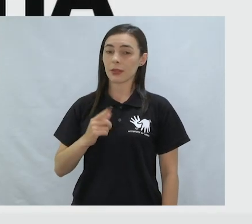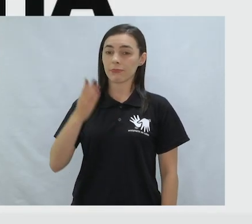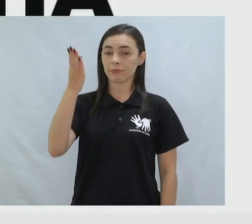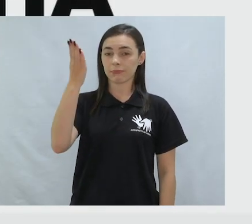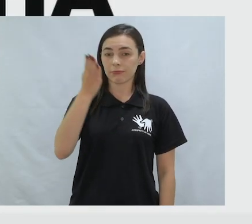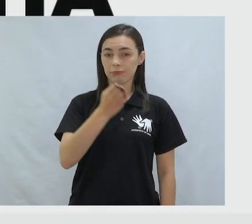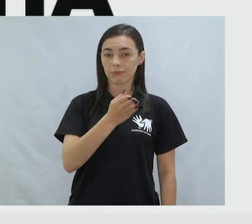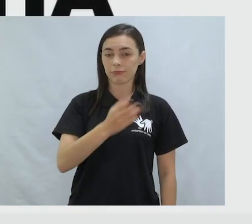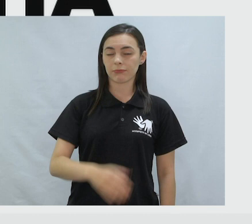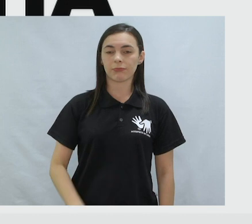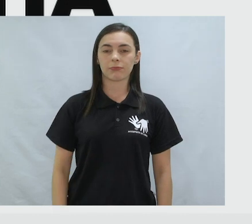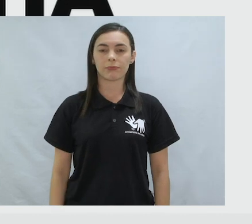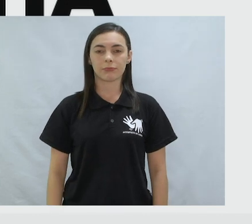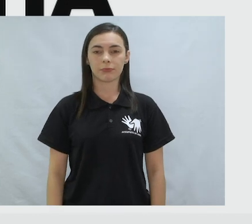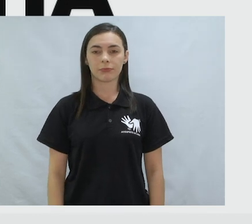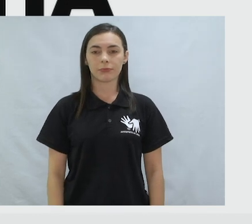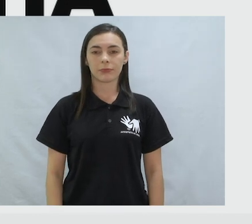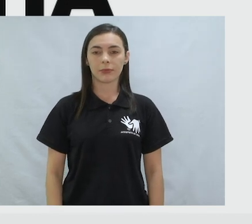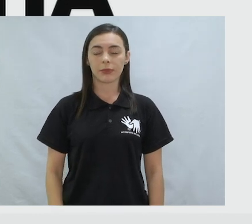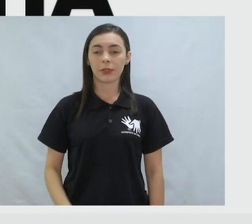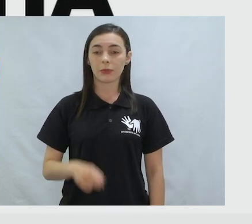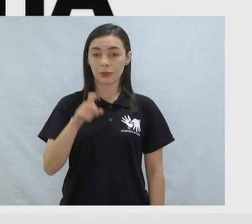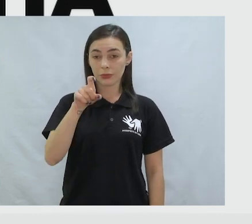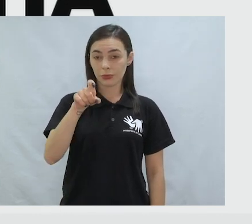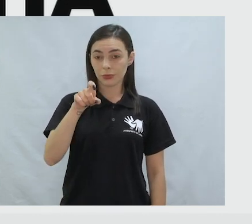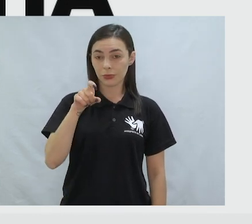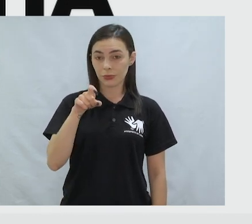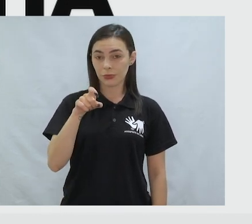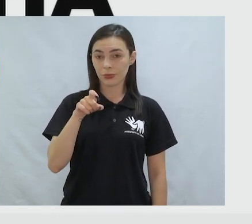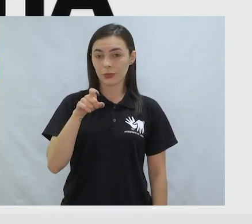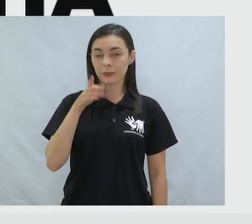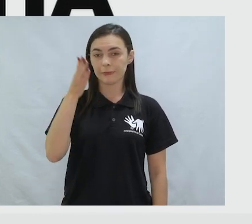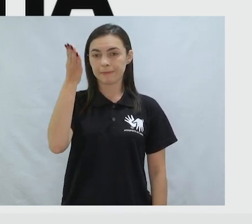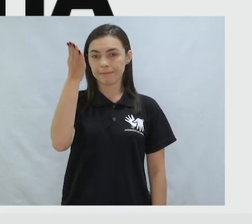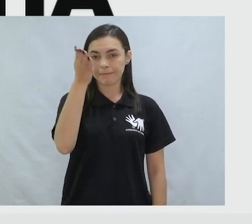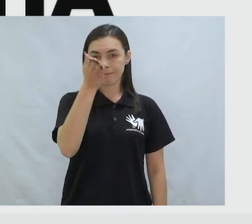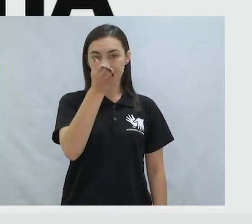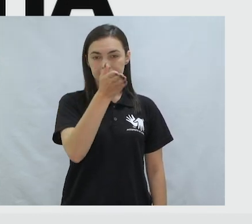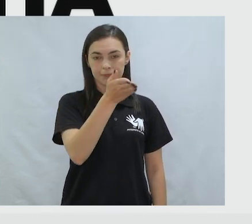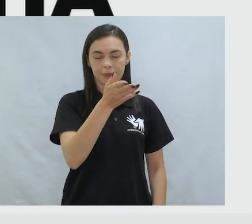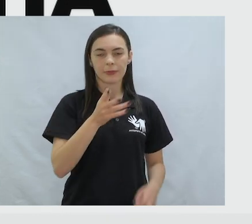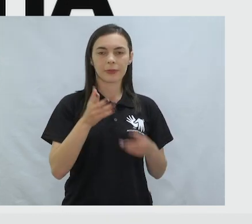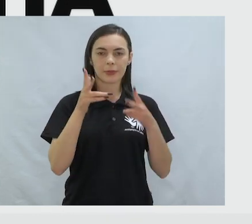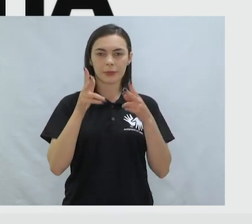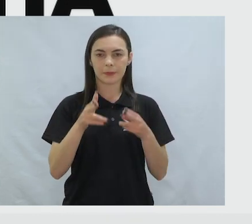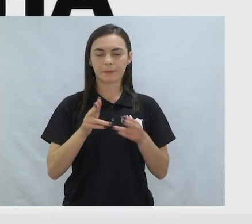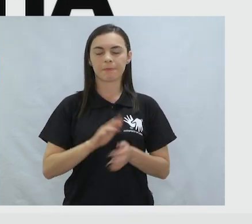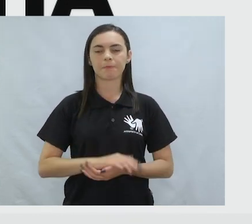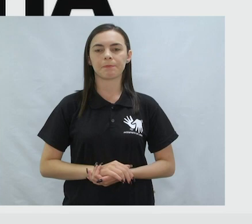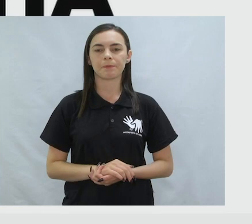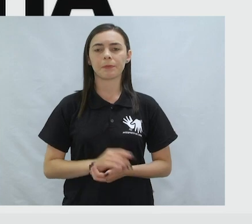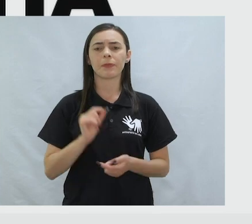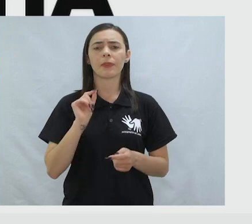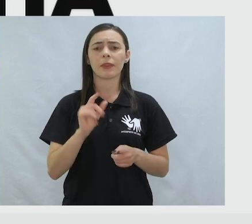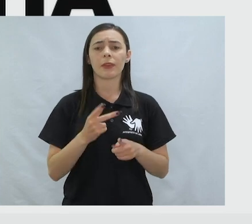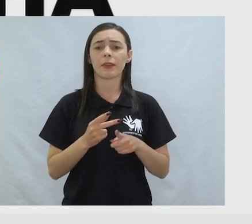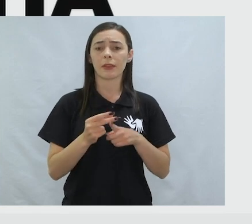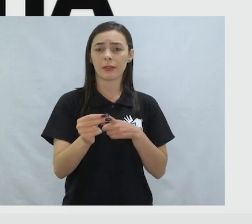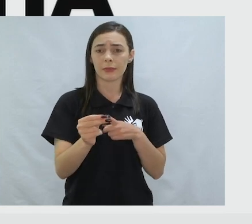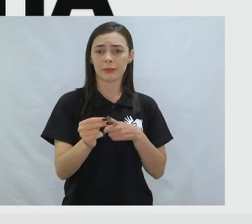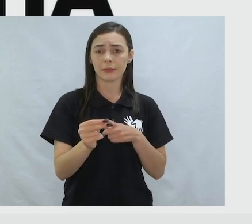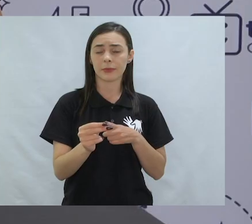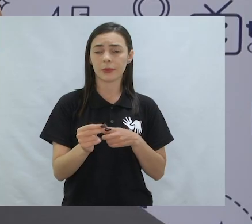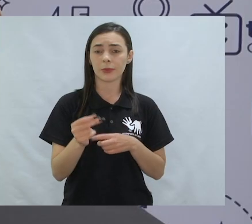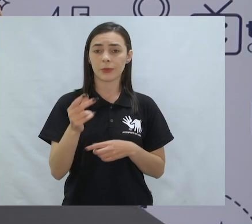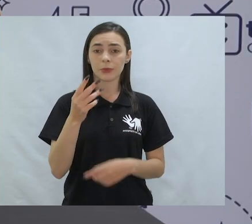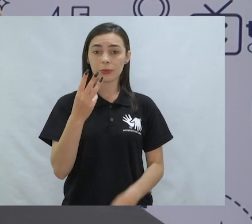na diagonal. Então os três x ficaram na mesma linha. Então quem